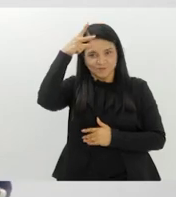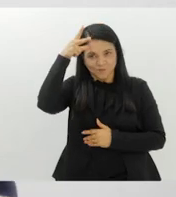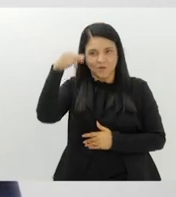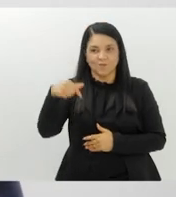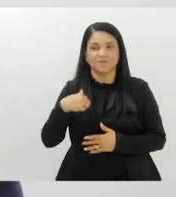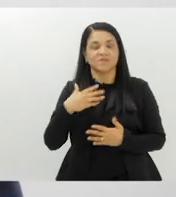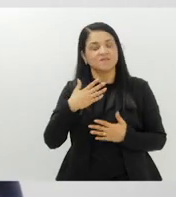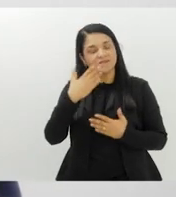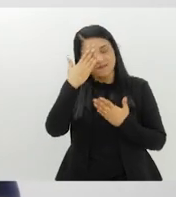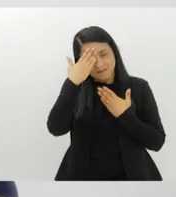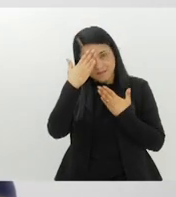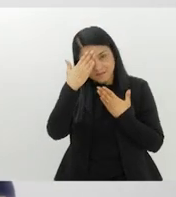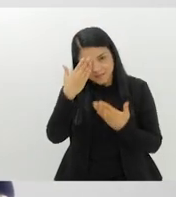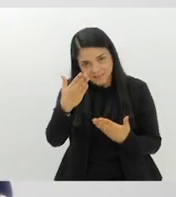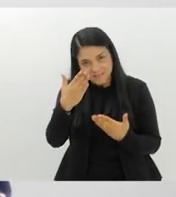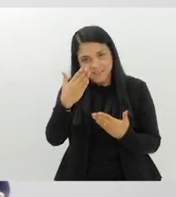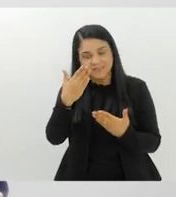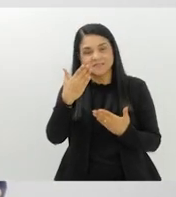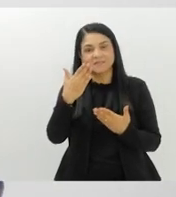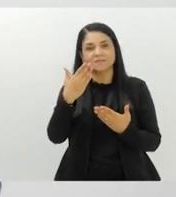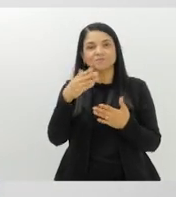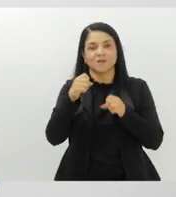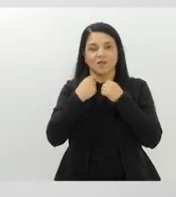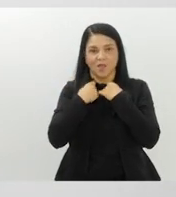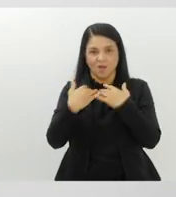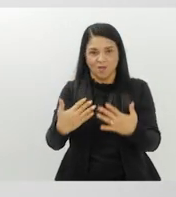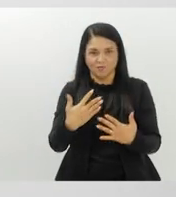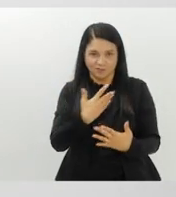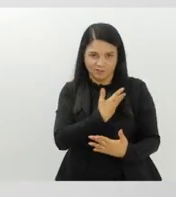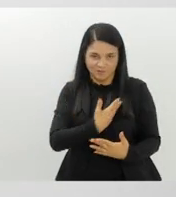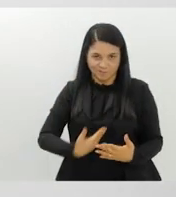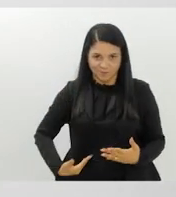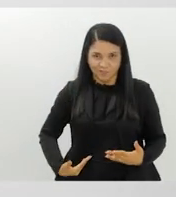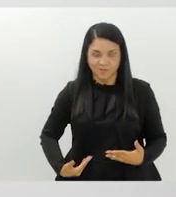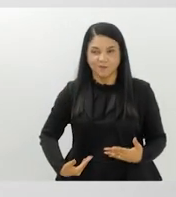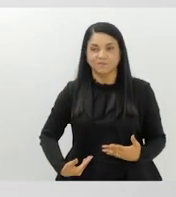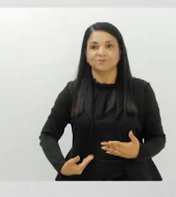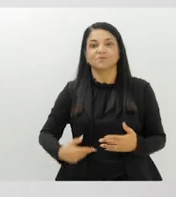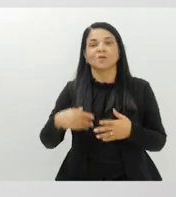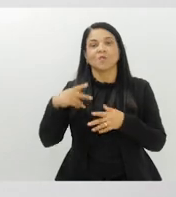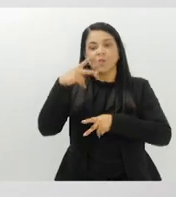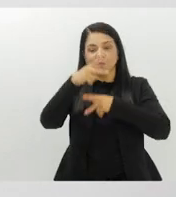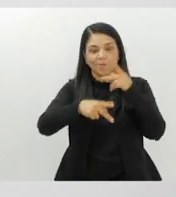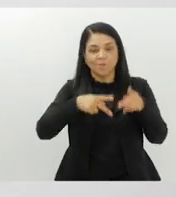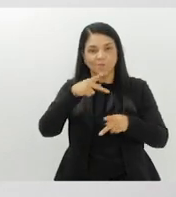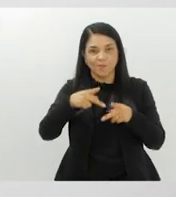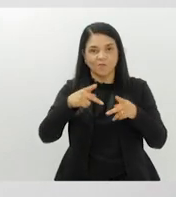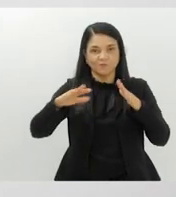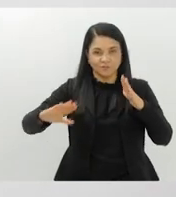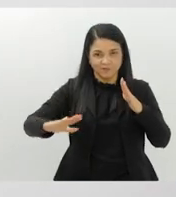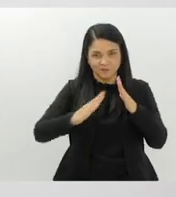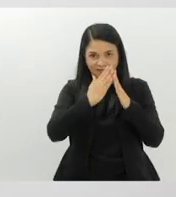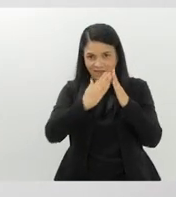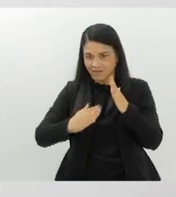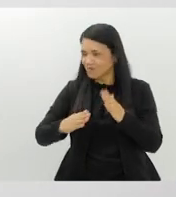profundo agradecimento por essa audiência, deputado, porque os povos de terreiro, Lohama,